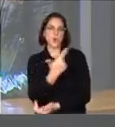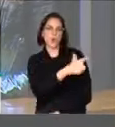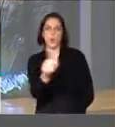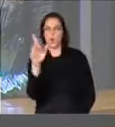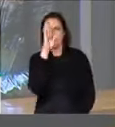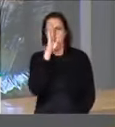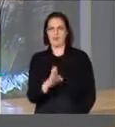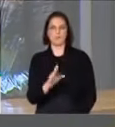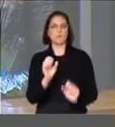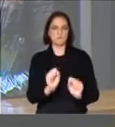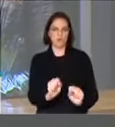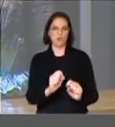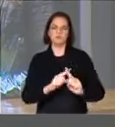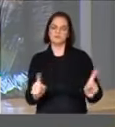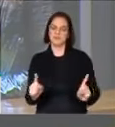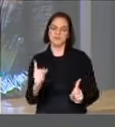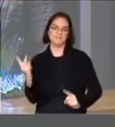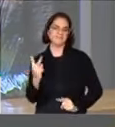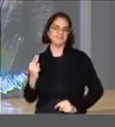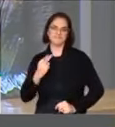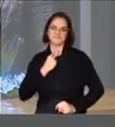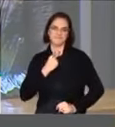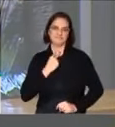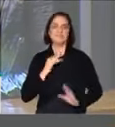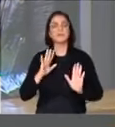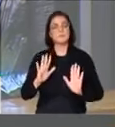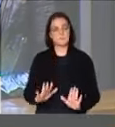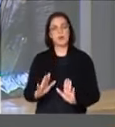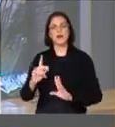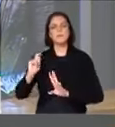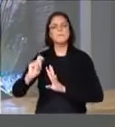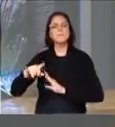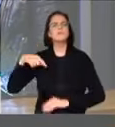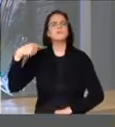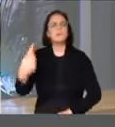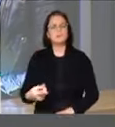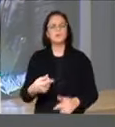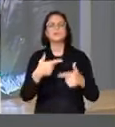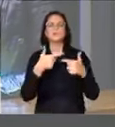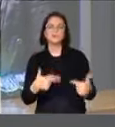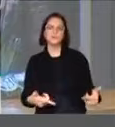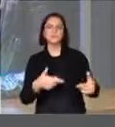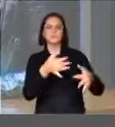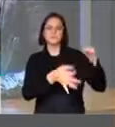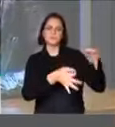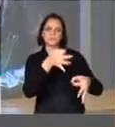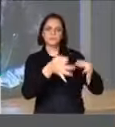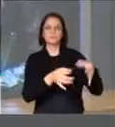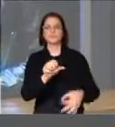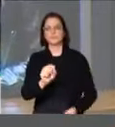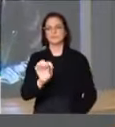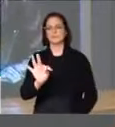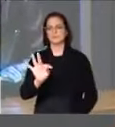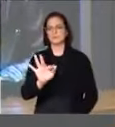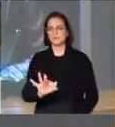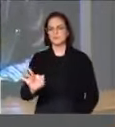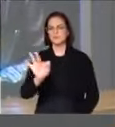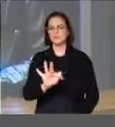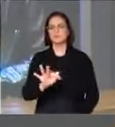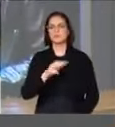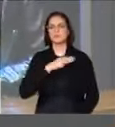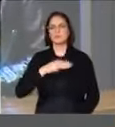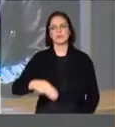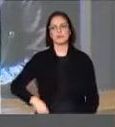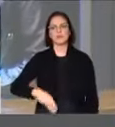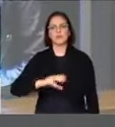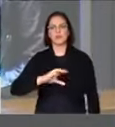podiam. E meses depois, graças ao judiciário, a decisão do STF, embasada pelo ministro Carlos Aires